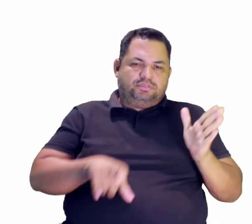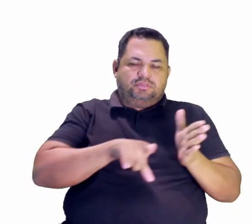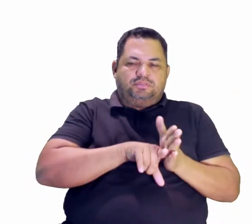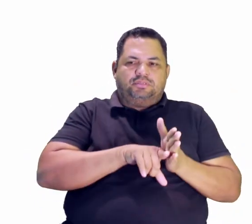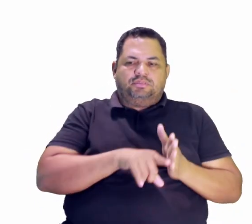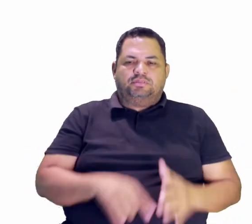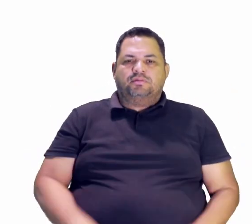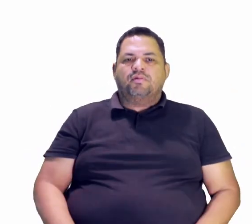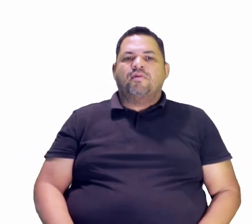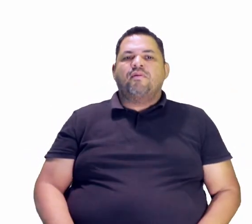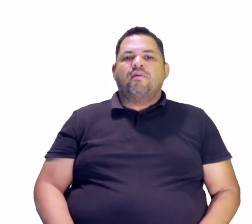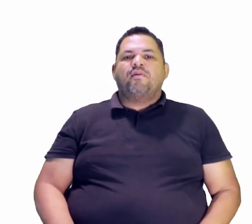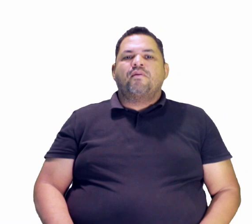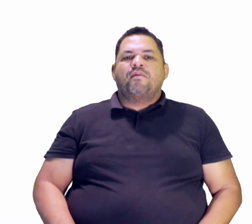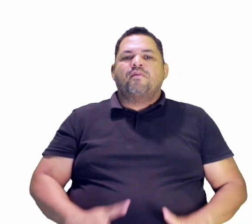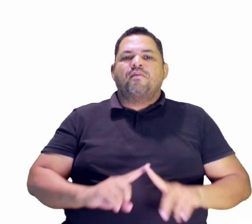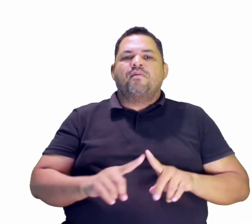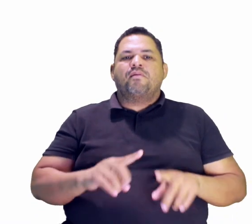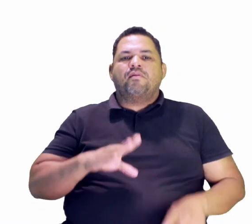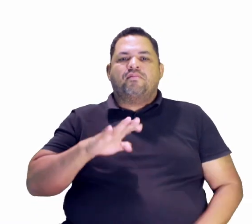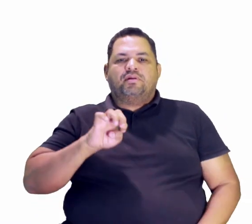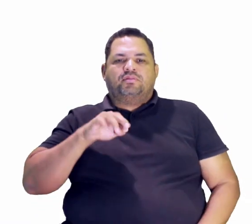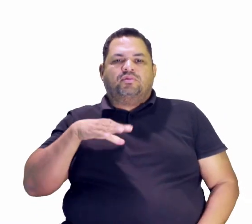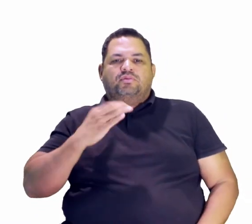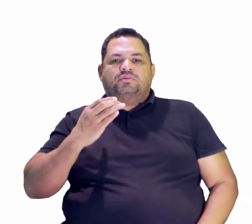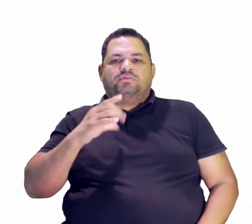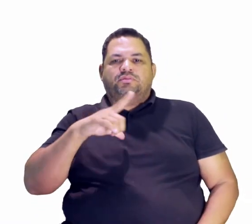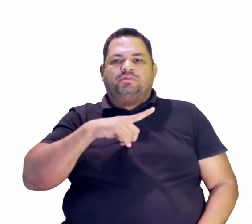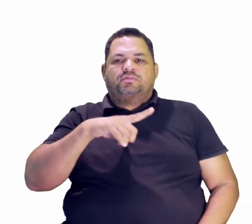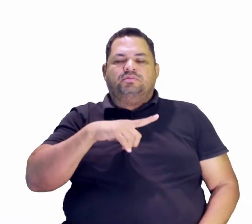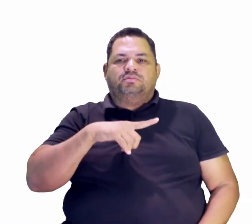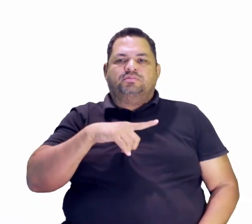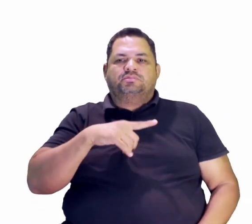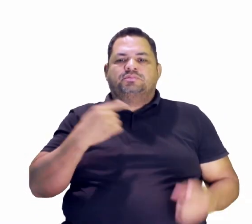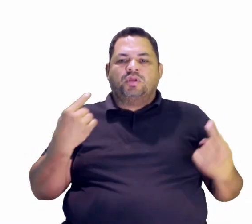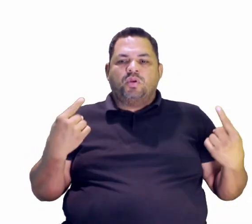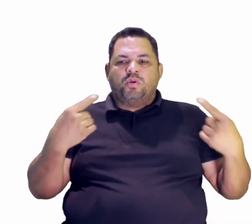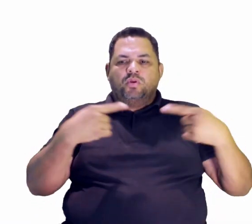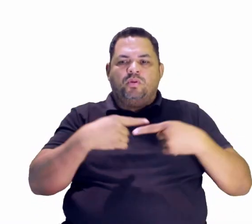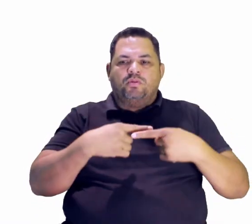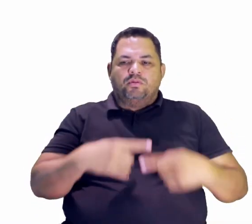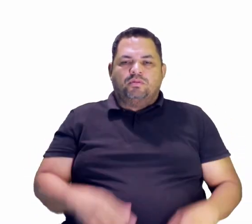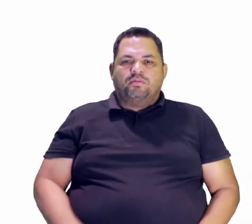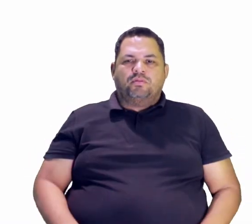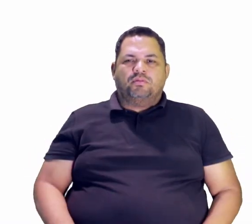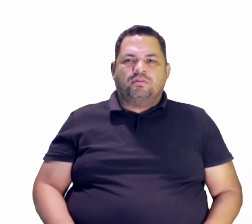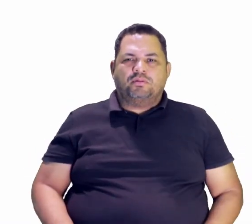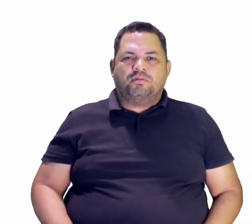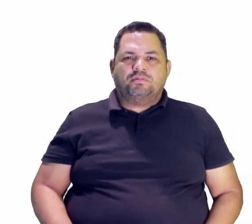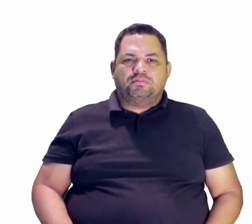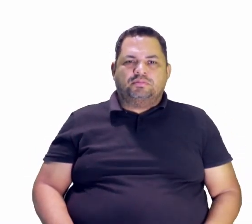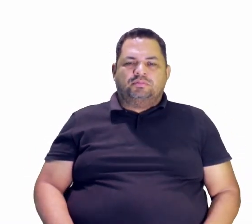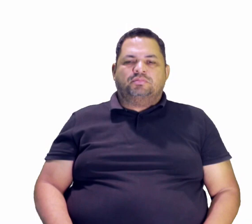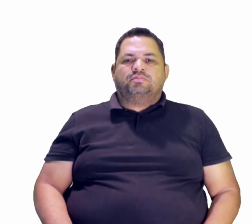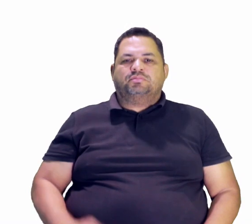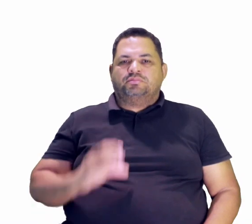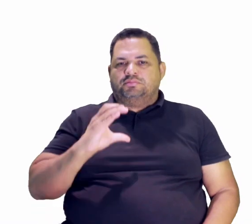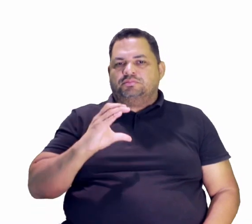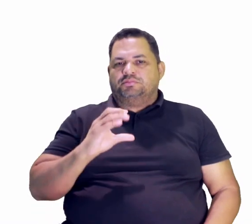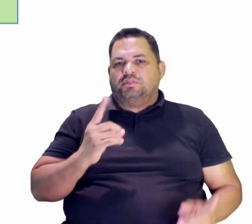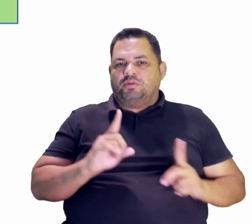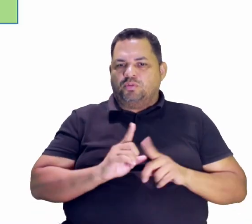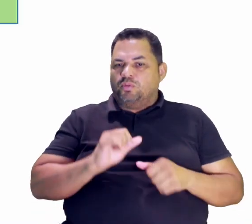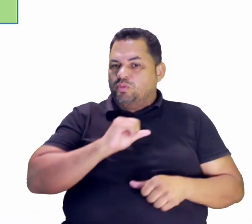direção. Mas o vetor C, ele vai ter o sentido contrário. A e B tem os mesmos sentidos, mas o C não,